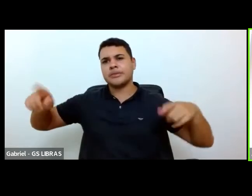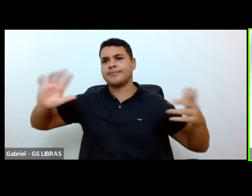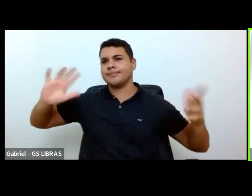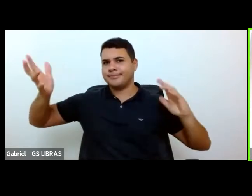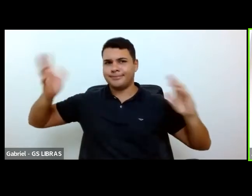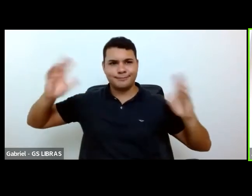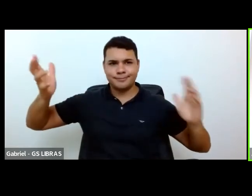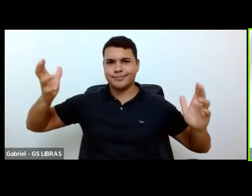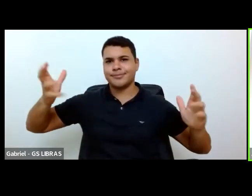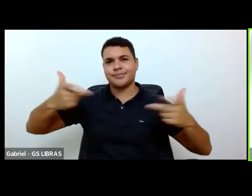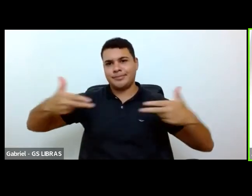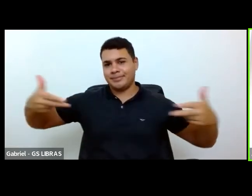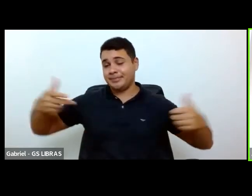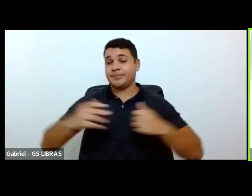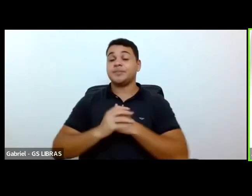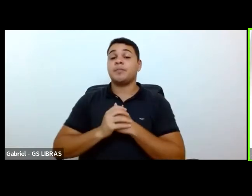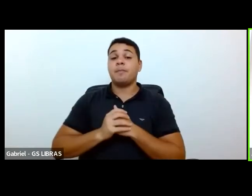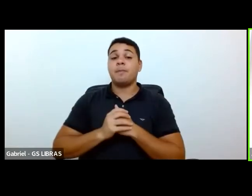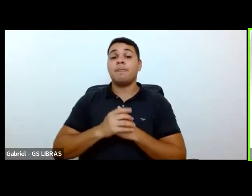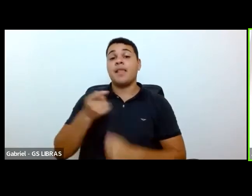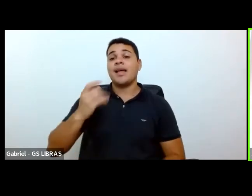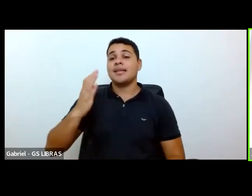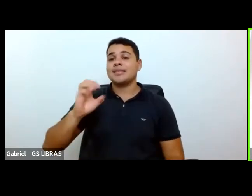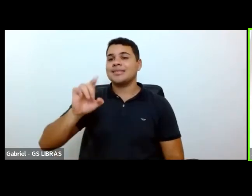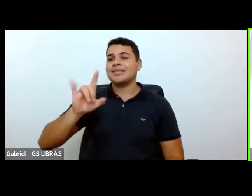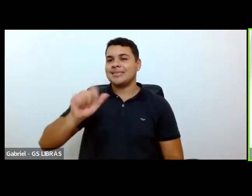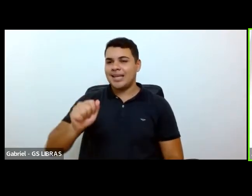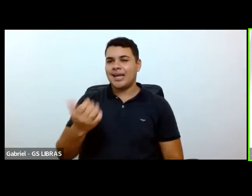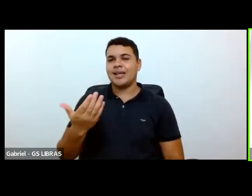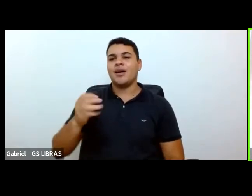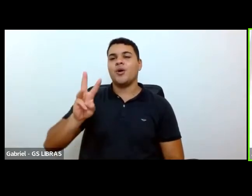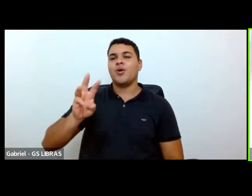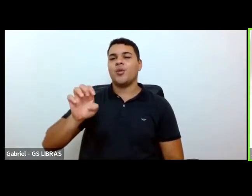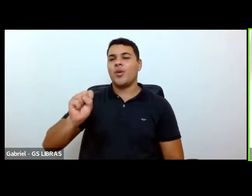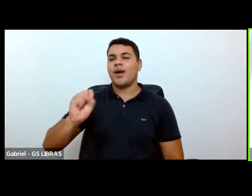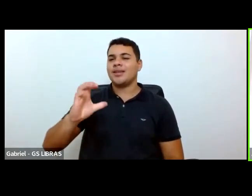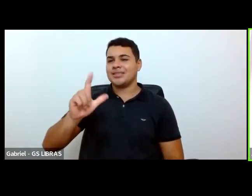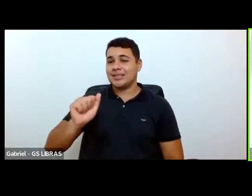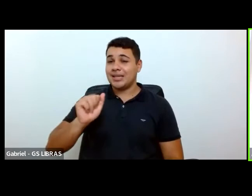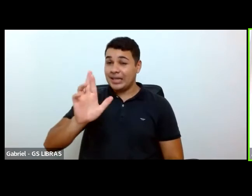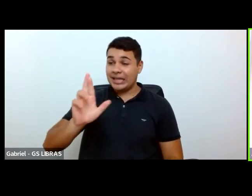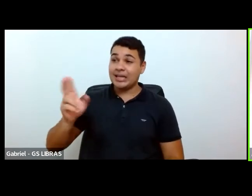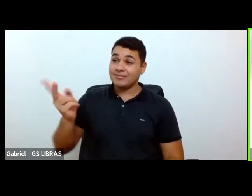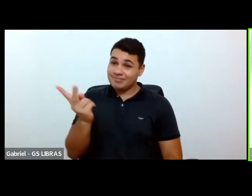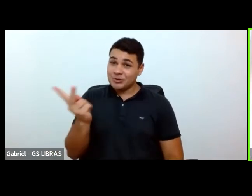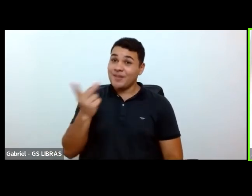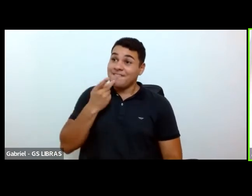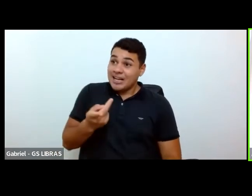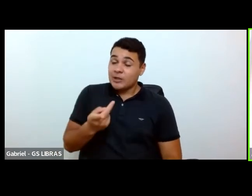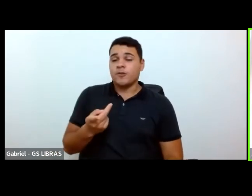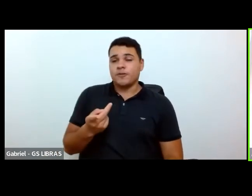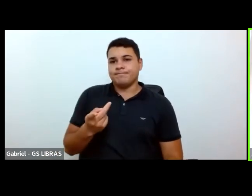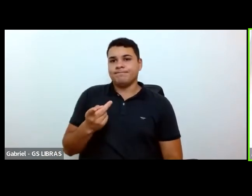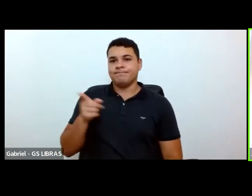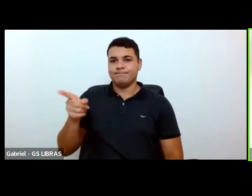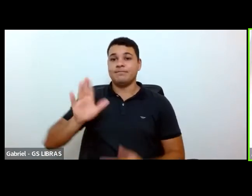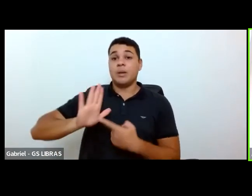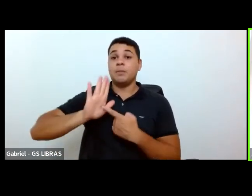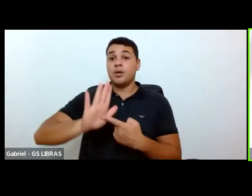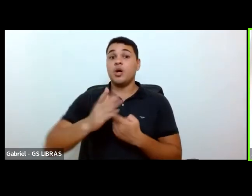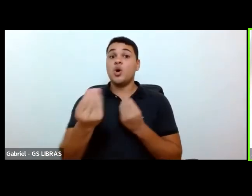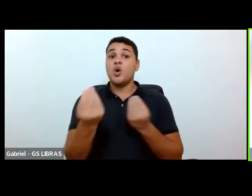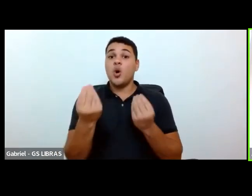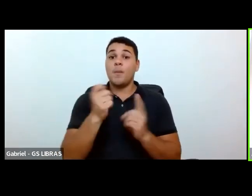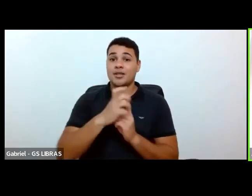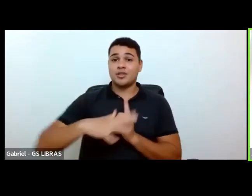e Celinha, né, acho que falam de lugares onde mostram o quanto a extrema diversidade tem uma potência em que pese que a gente